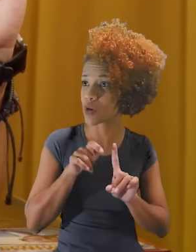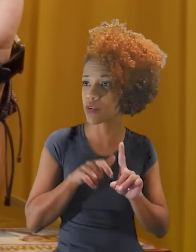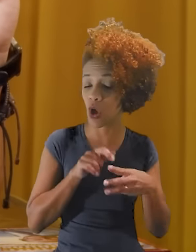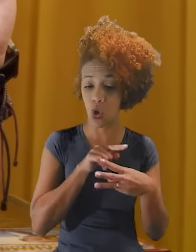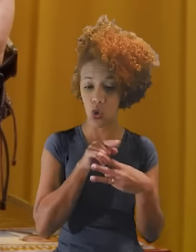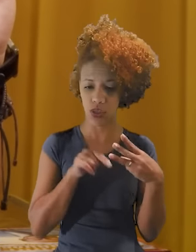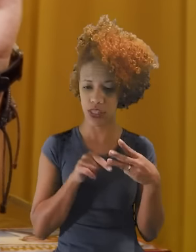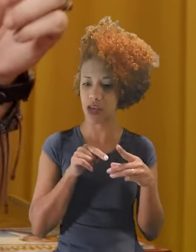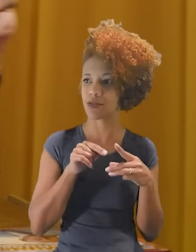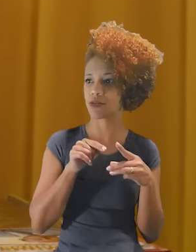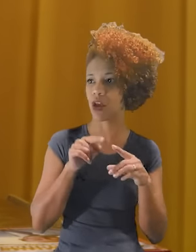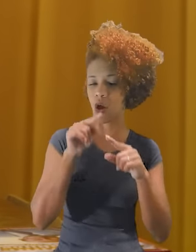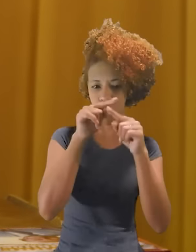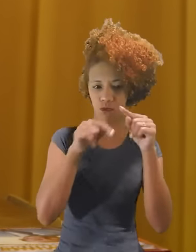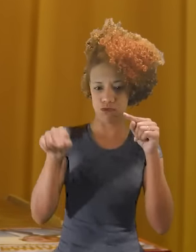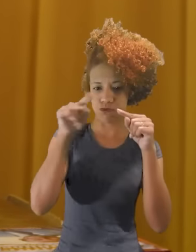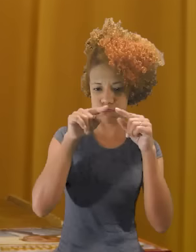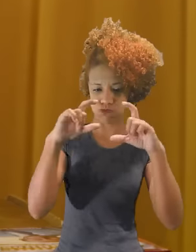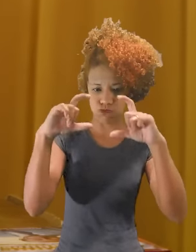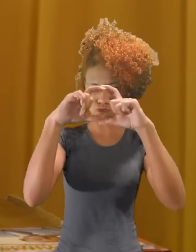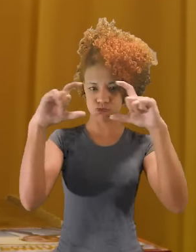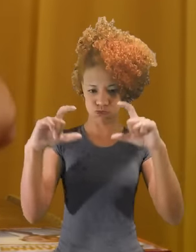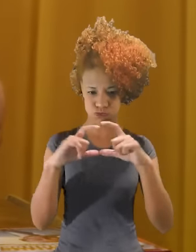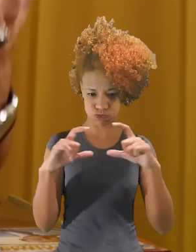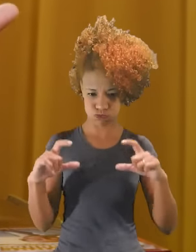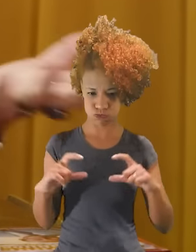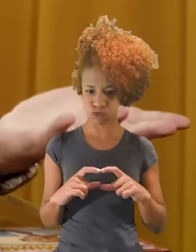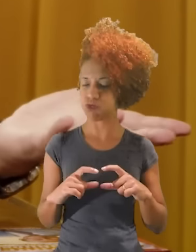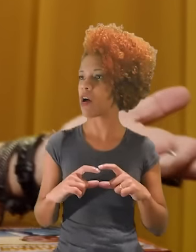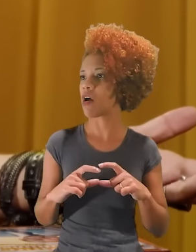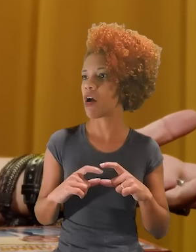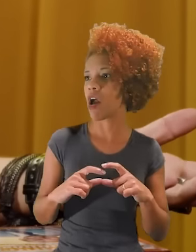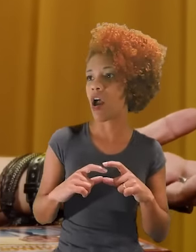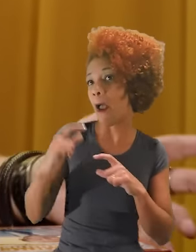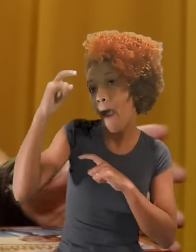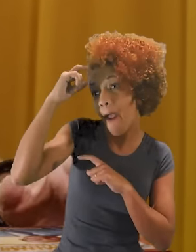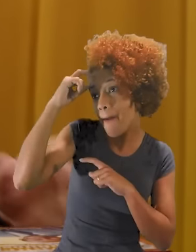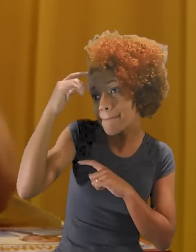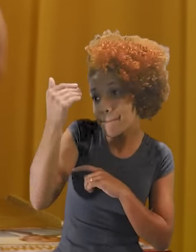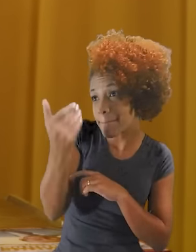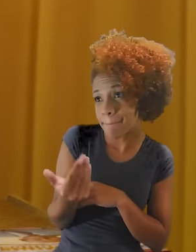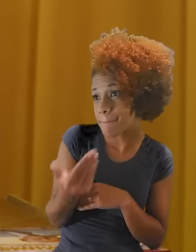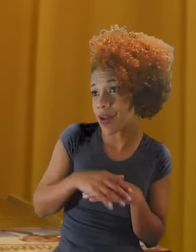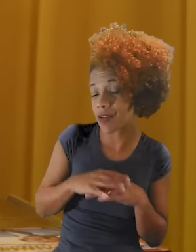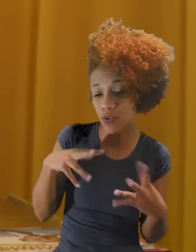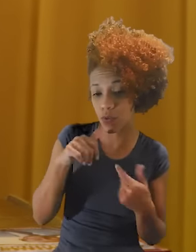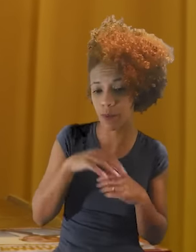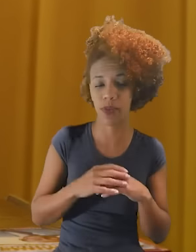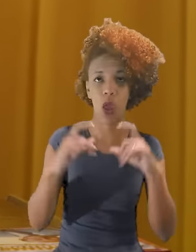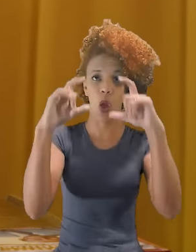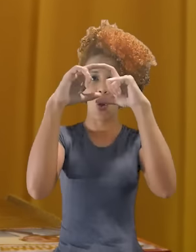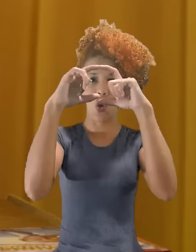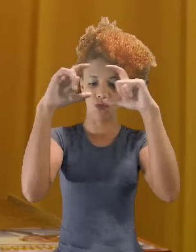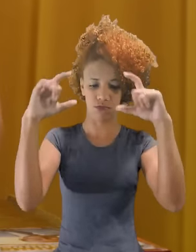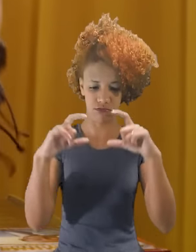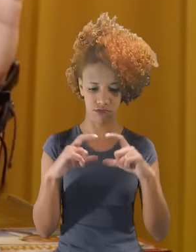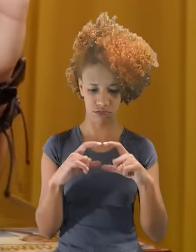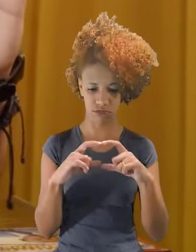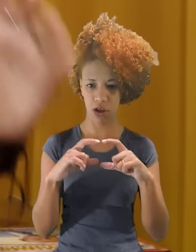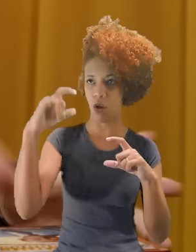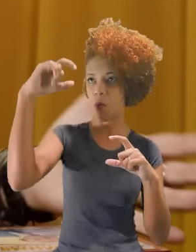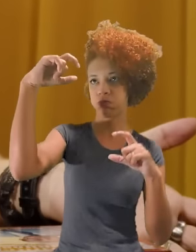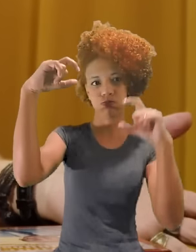três círculos. Tanto que se você pegar a figura mais reconhecida no planeta é o Mickey, por isso. Cara, você coloca uma bola aqui e duas moedinhas em cima.